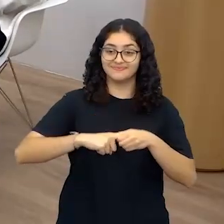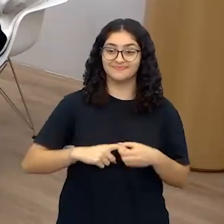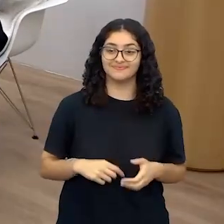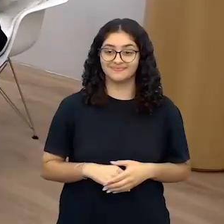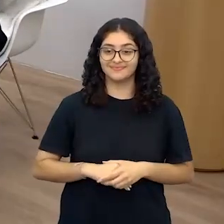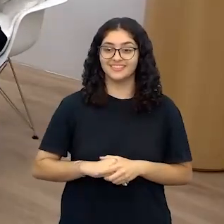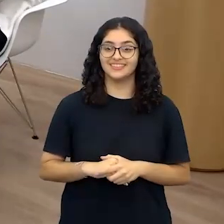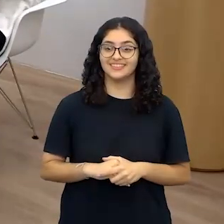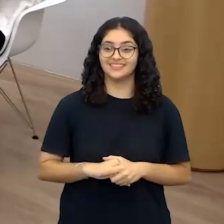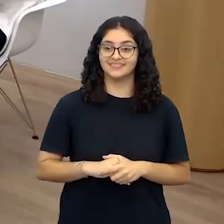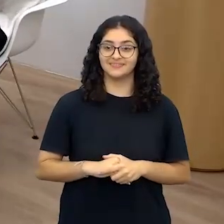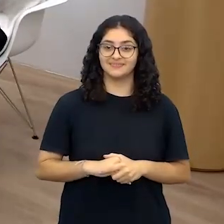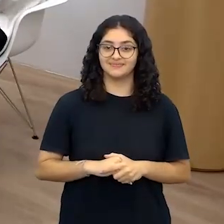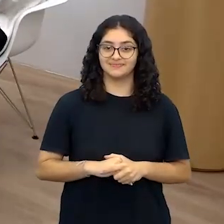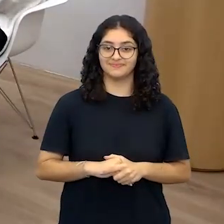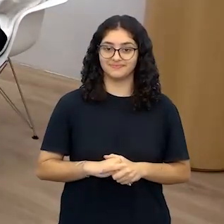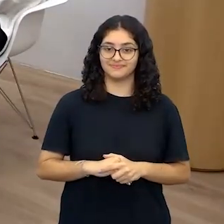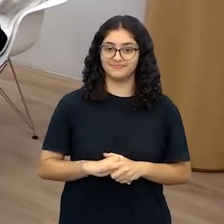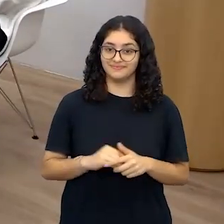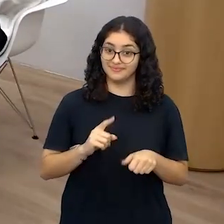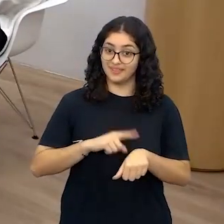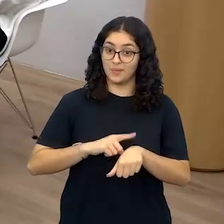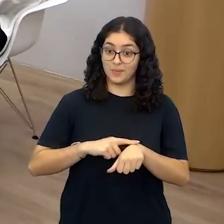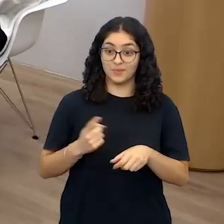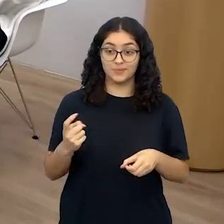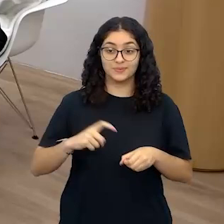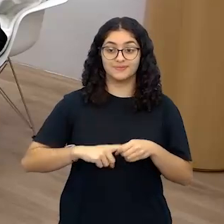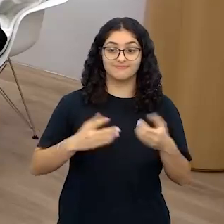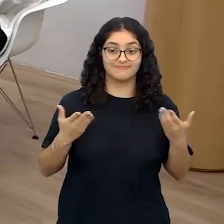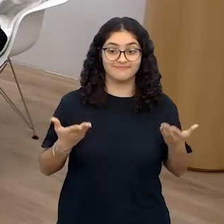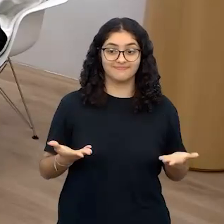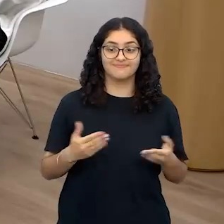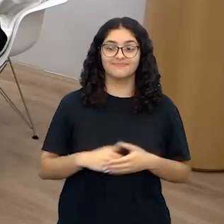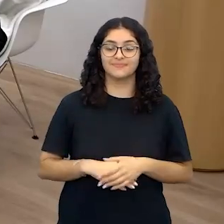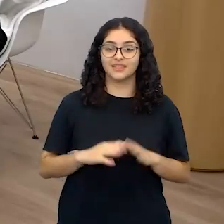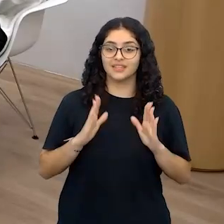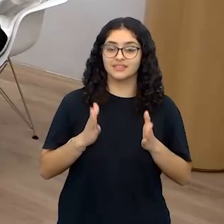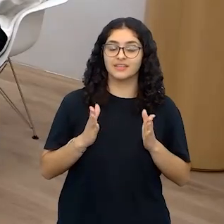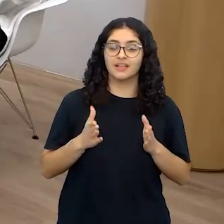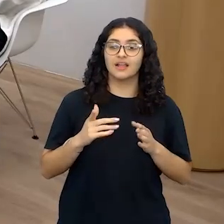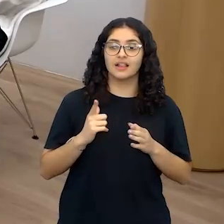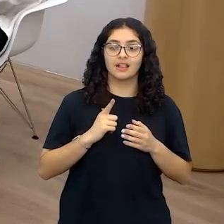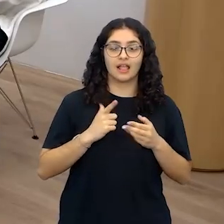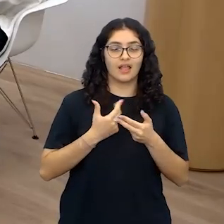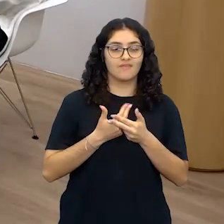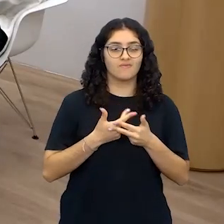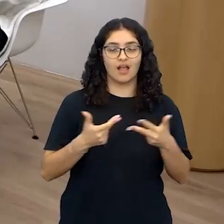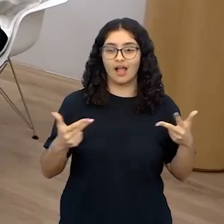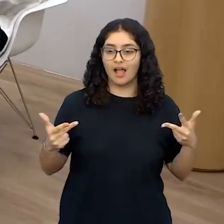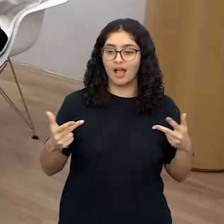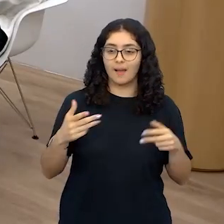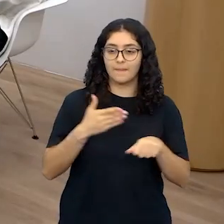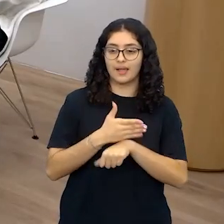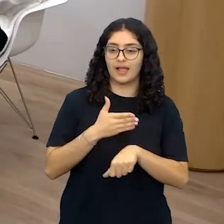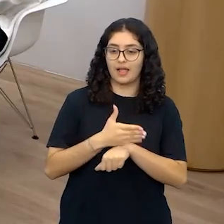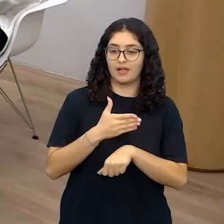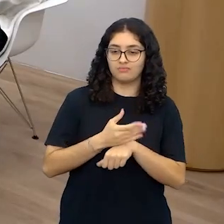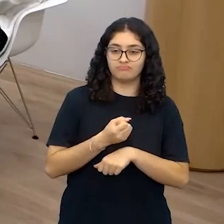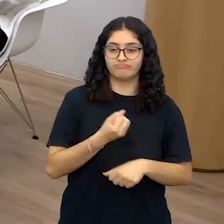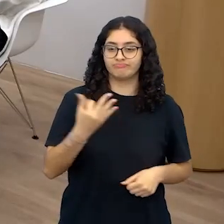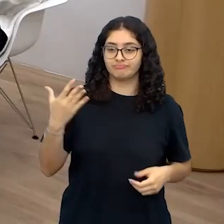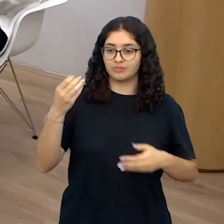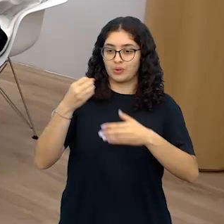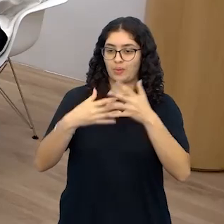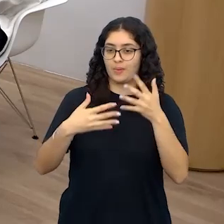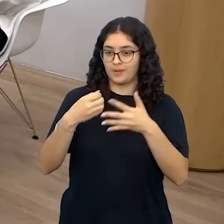Voltamos ao tempo, já deu tempo. E assim, temos várias participações aqui do